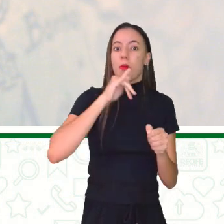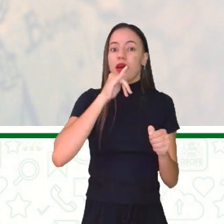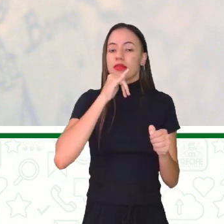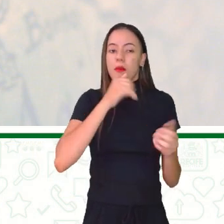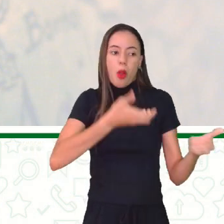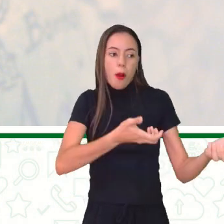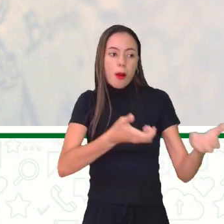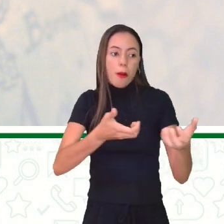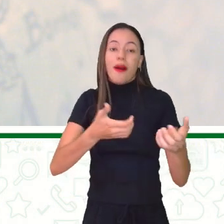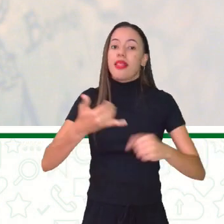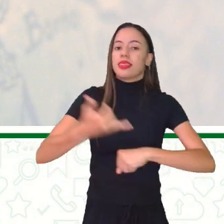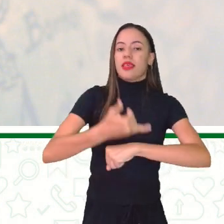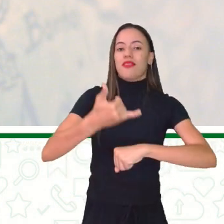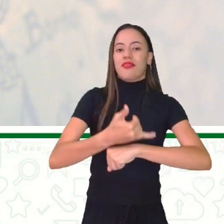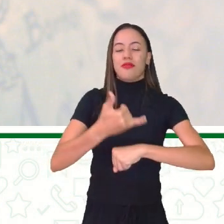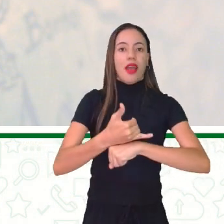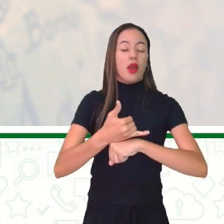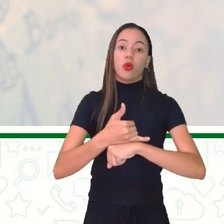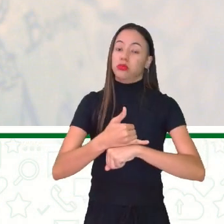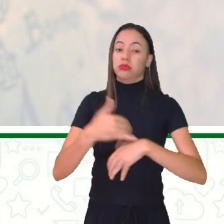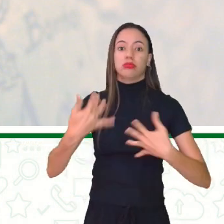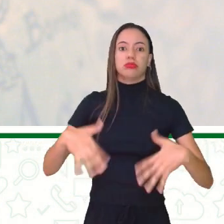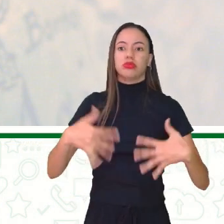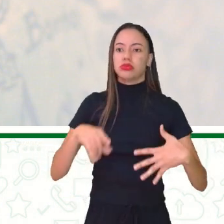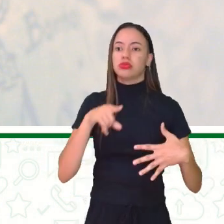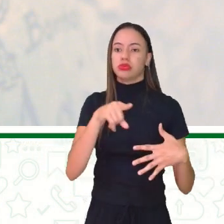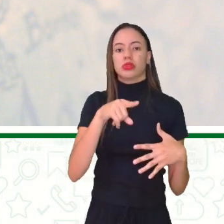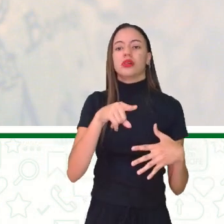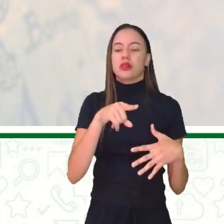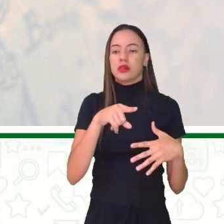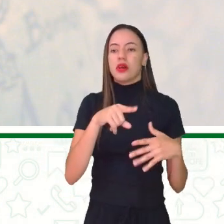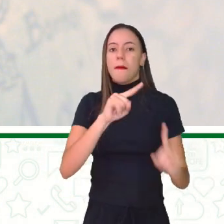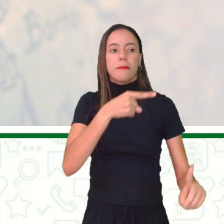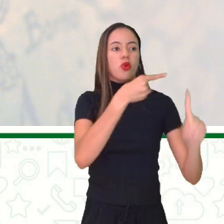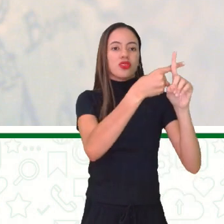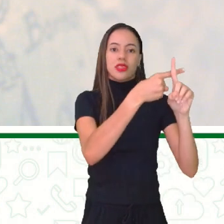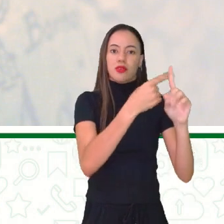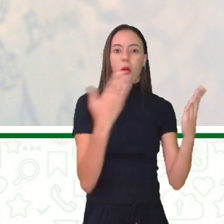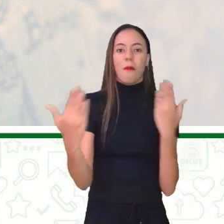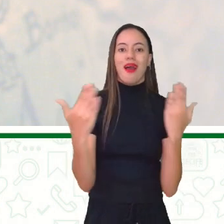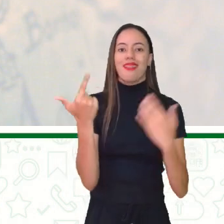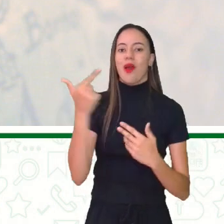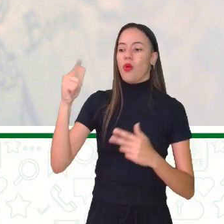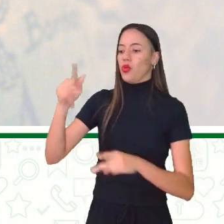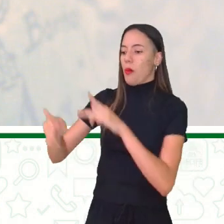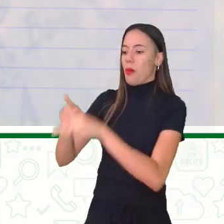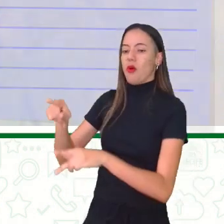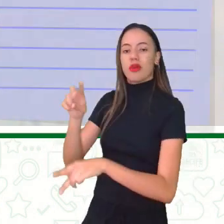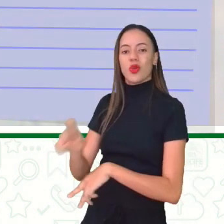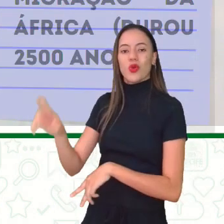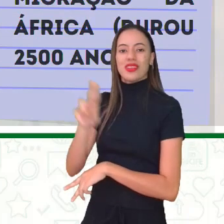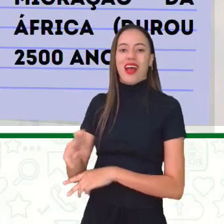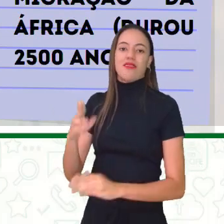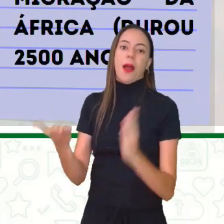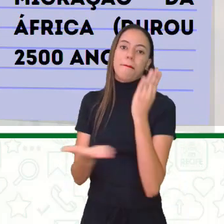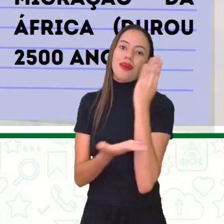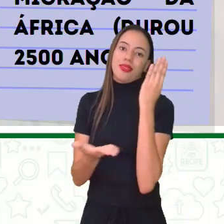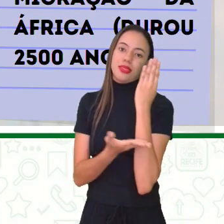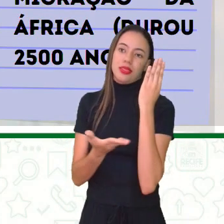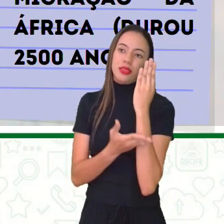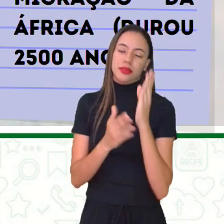uma vantagem em relação a outros grupos que utilizavam somente armas de madeira, né? E os bantos,